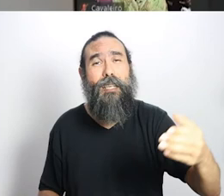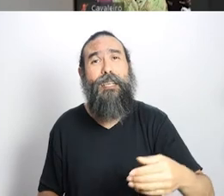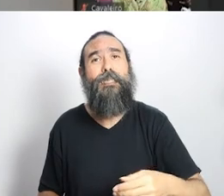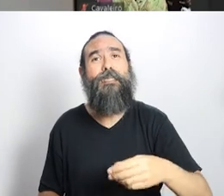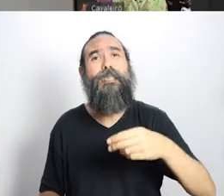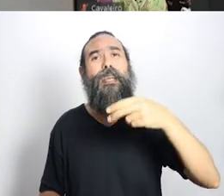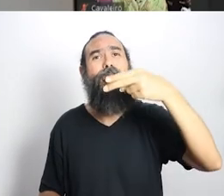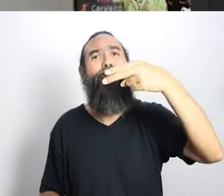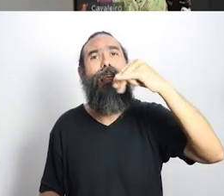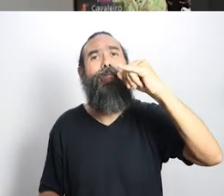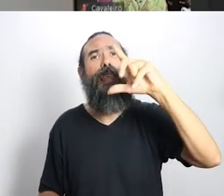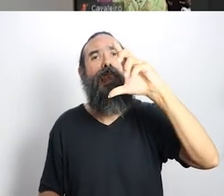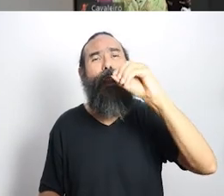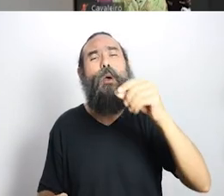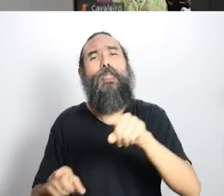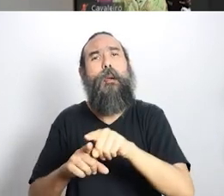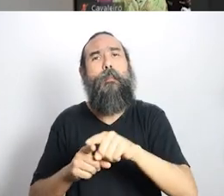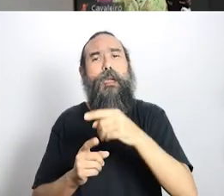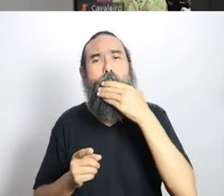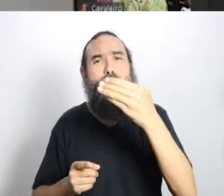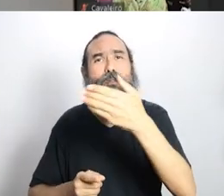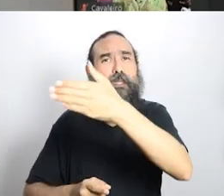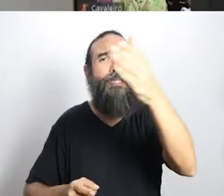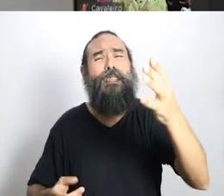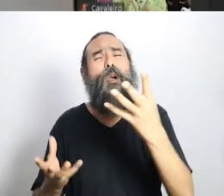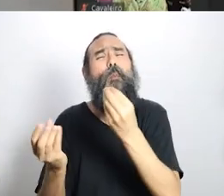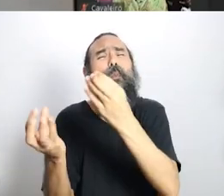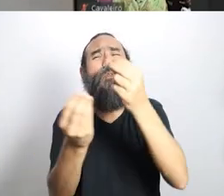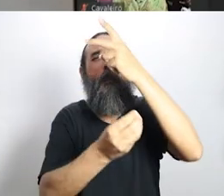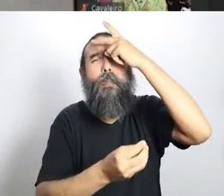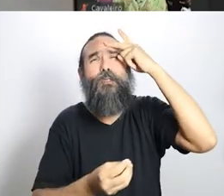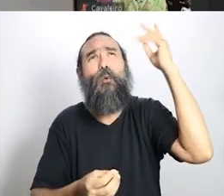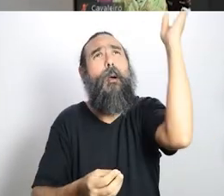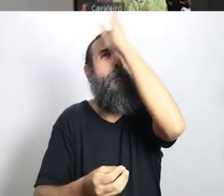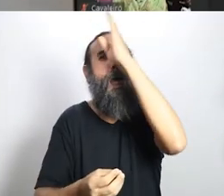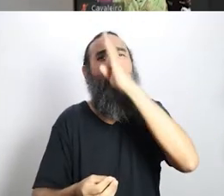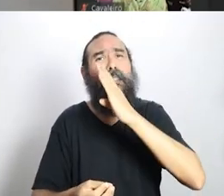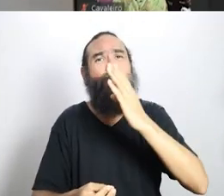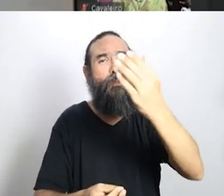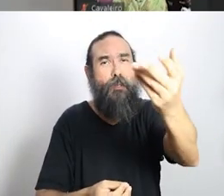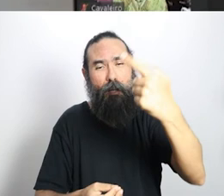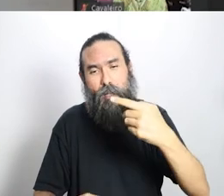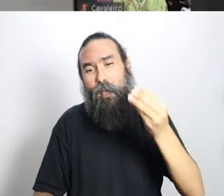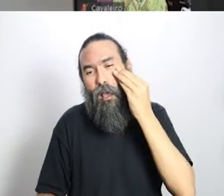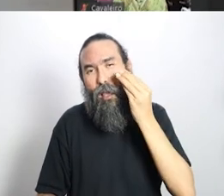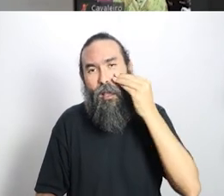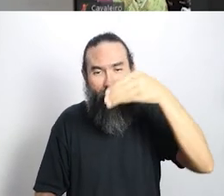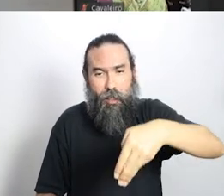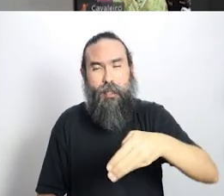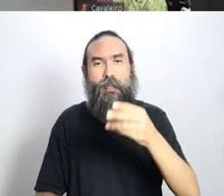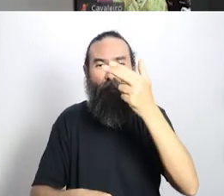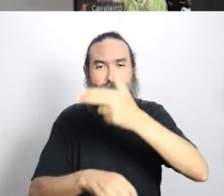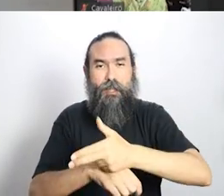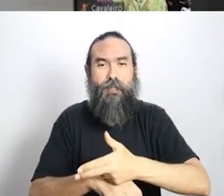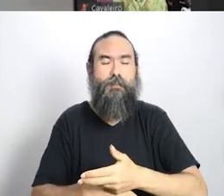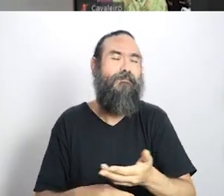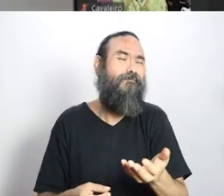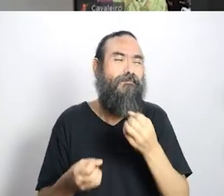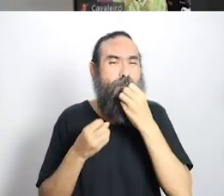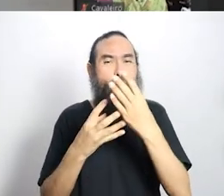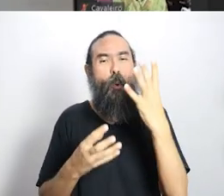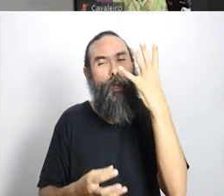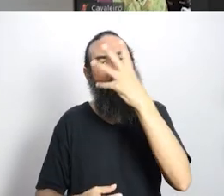Alves de Garanhuns, meu santo. Coisa linda, o pessoal do Brasil todo acompanhando essa história. coisa linda. Olha,